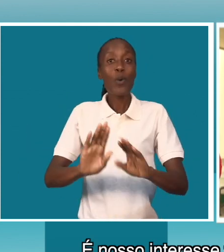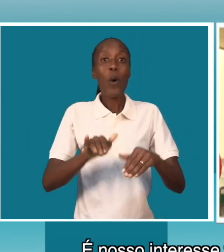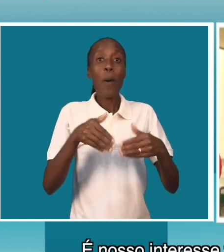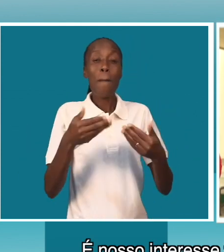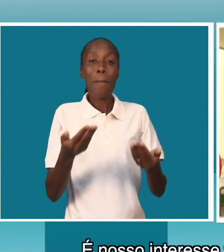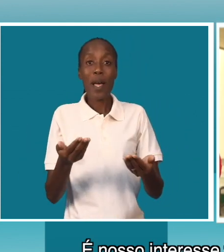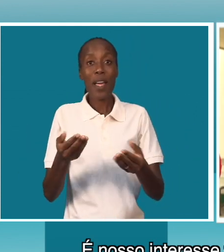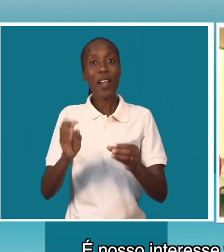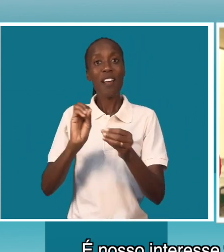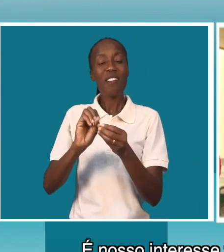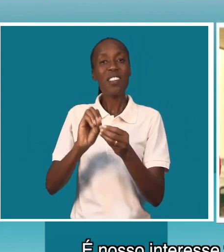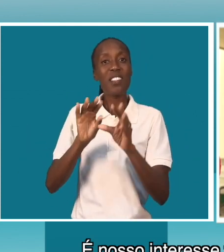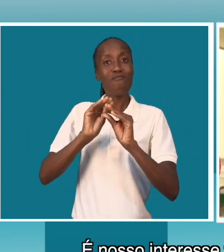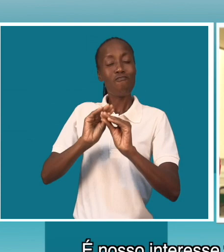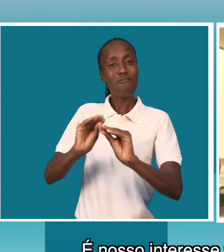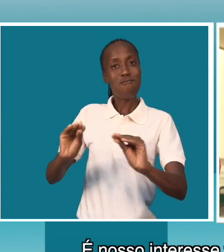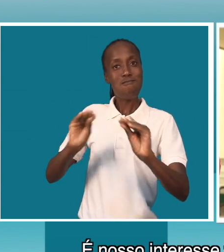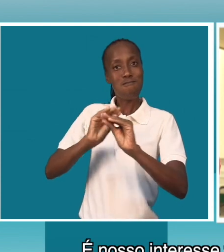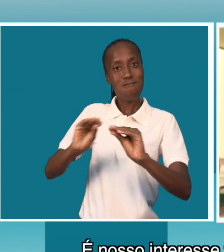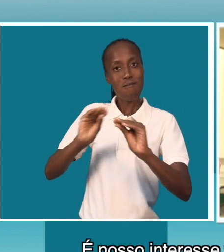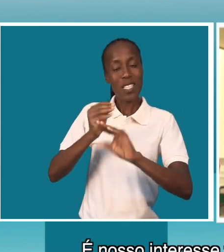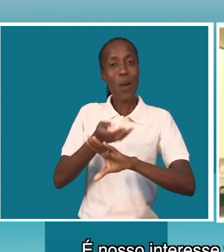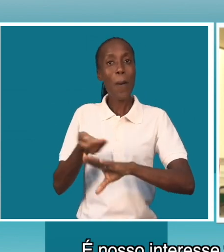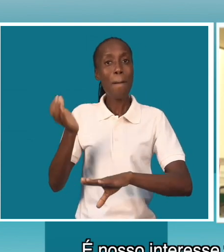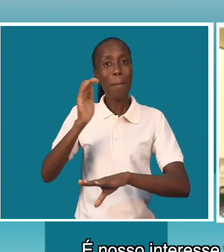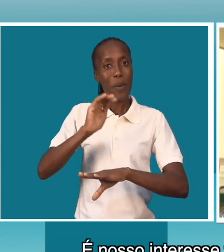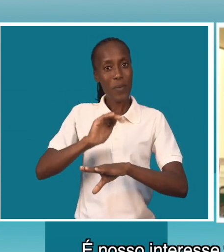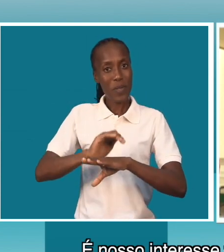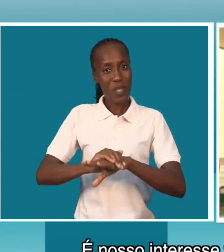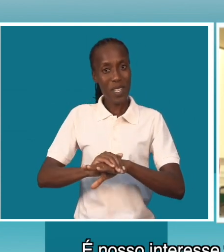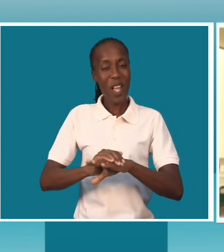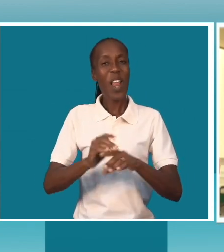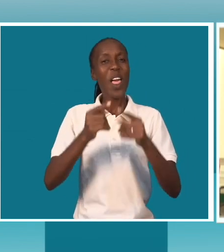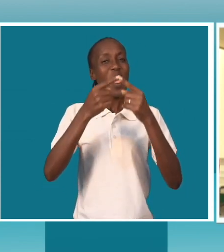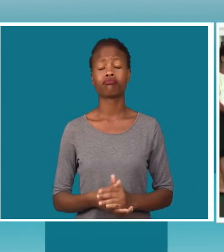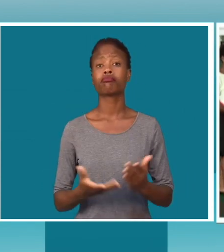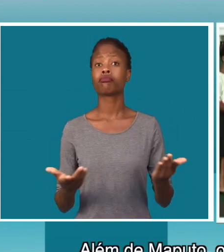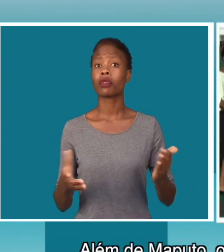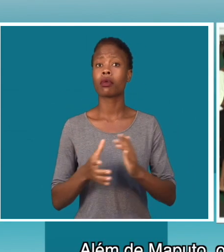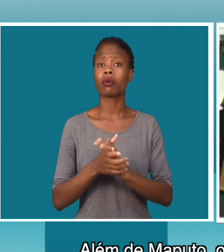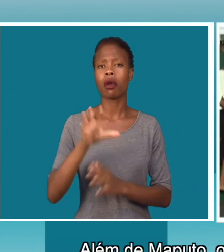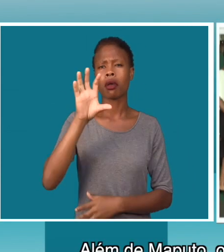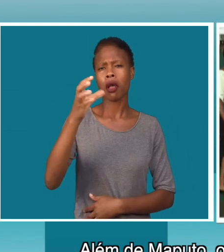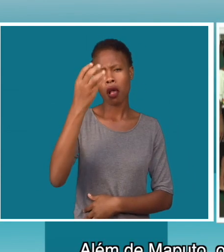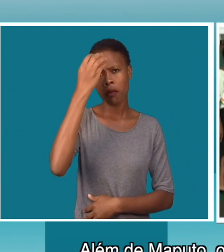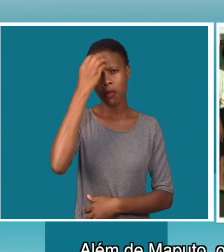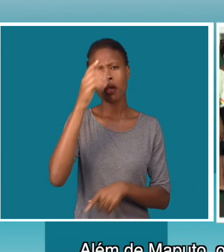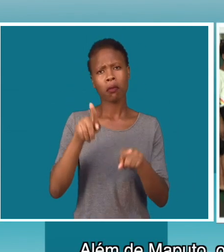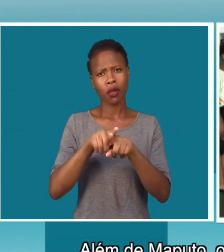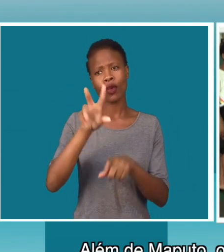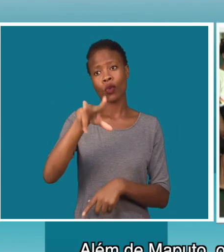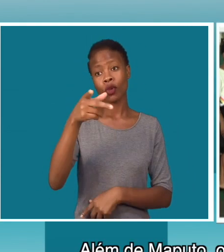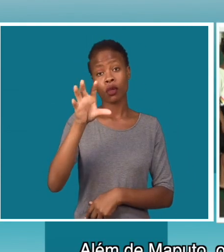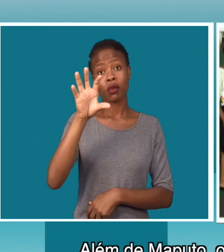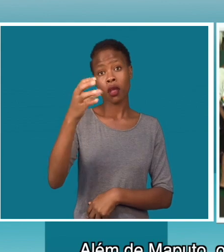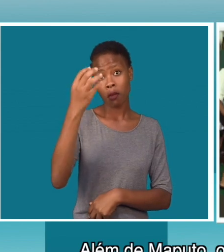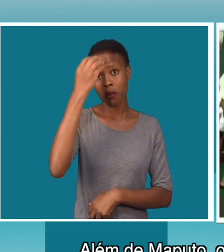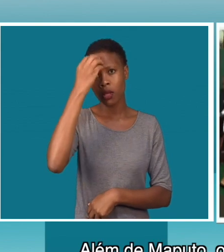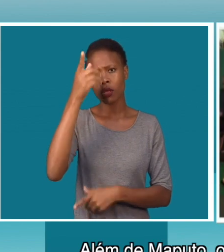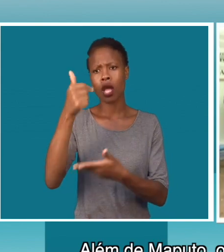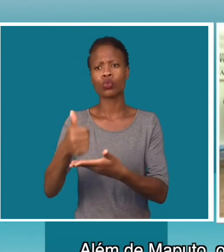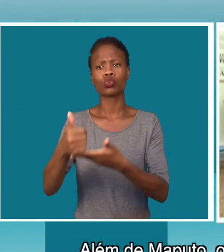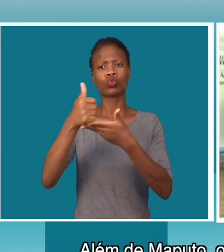termos uma formação profissional diferenciada. Além de Maputo, outras